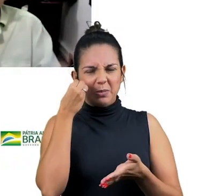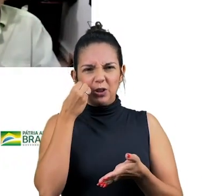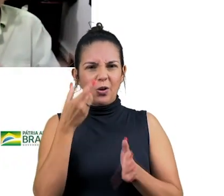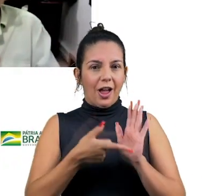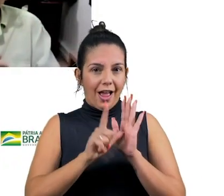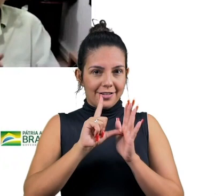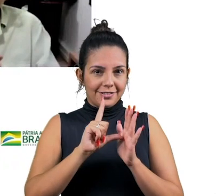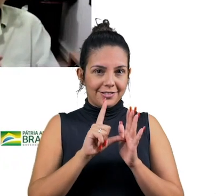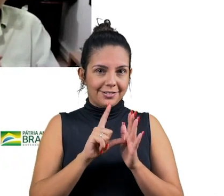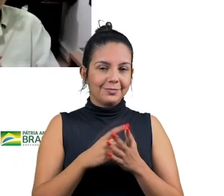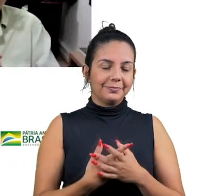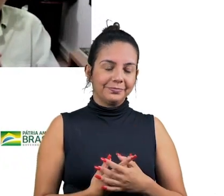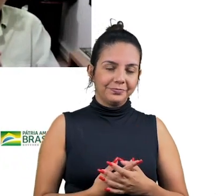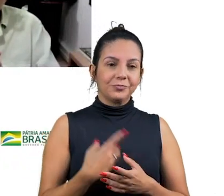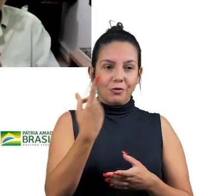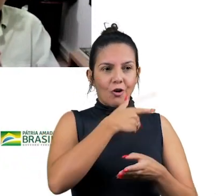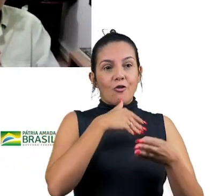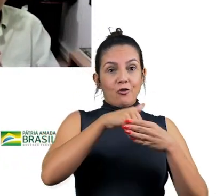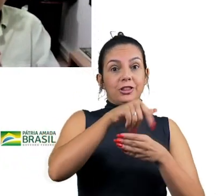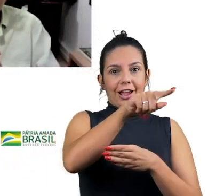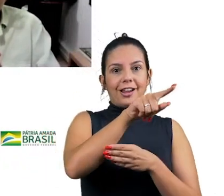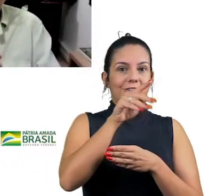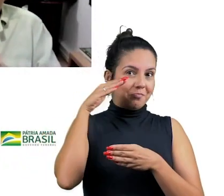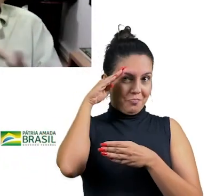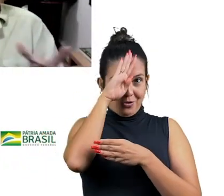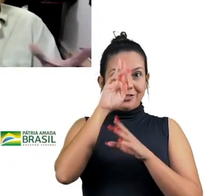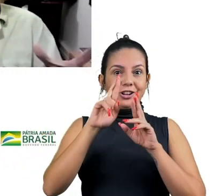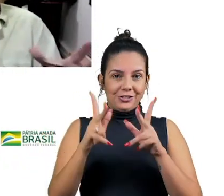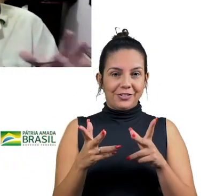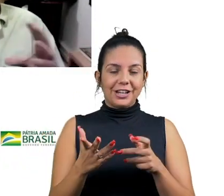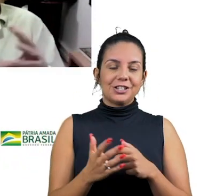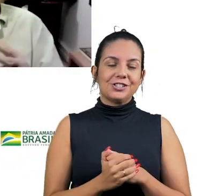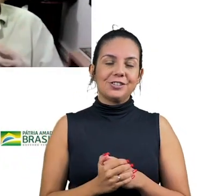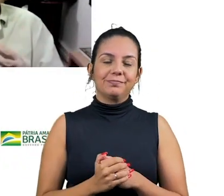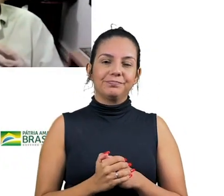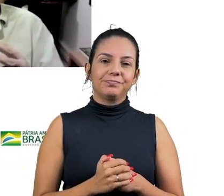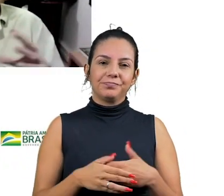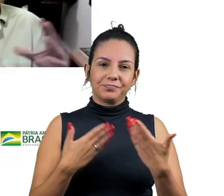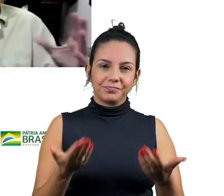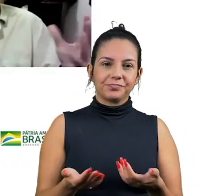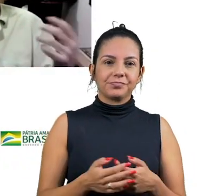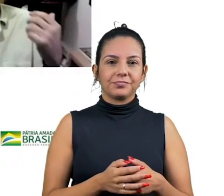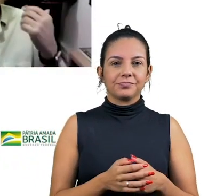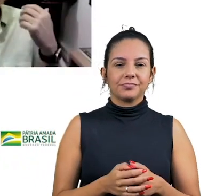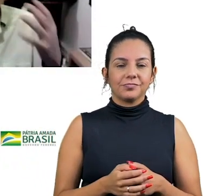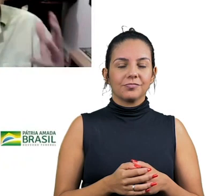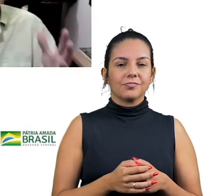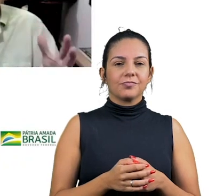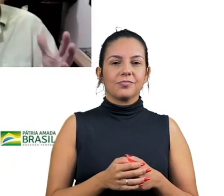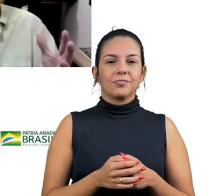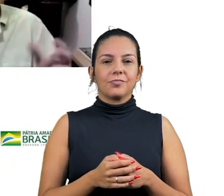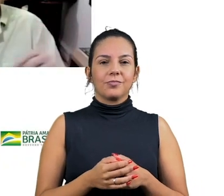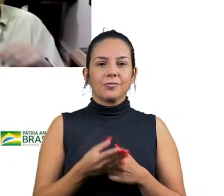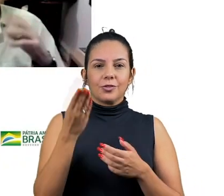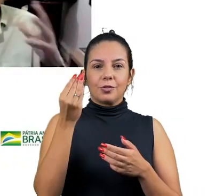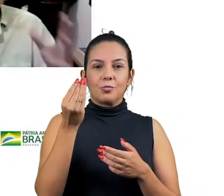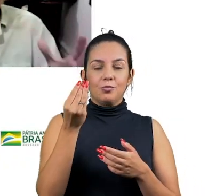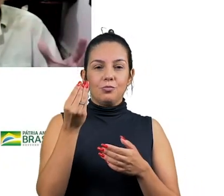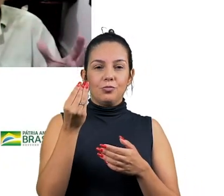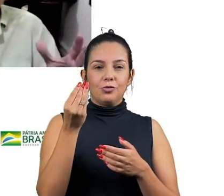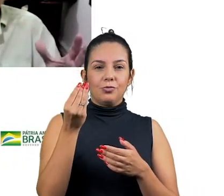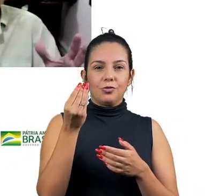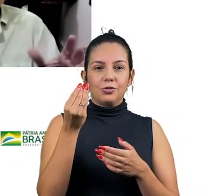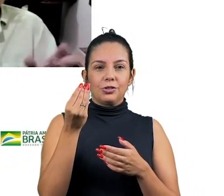antes. Então vamos atrás dele. E aí, quer dizer, é uma coalizão muito difusa,